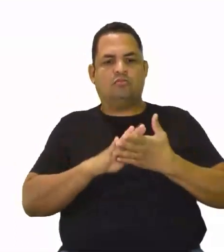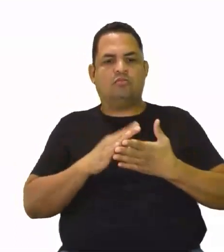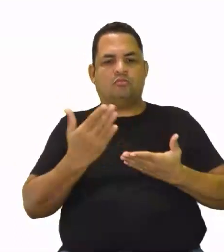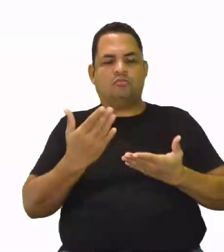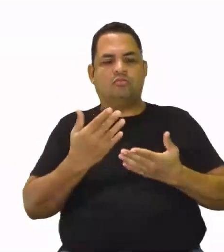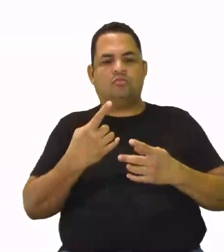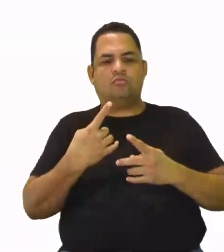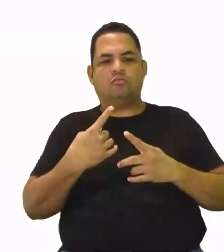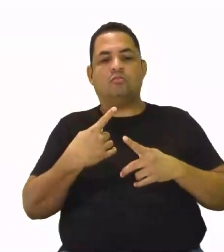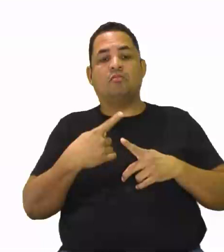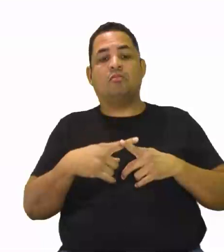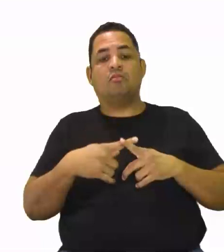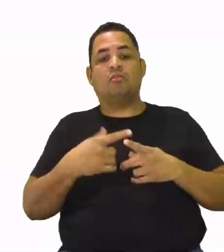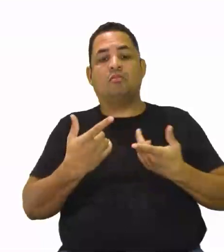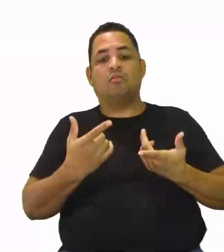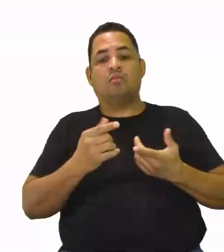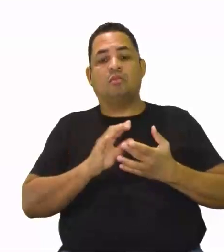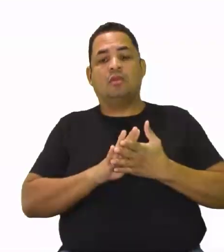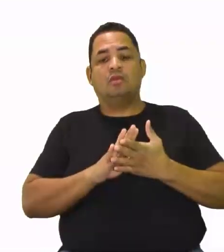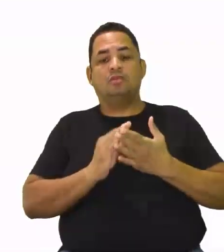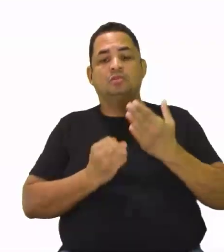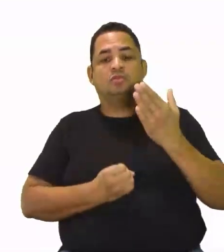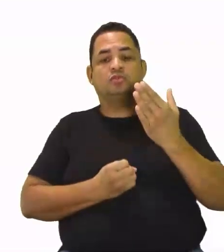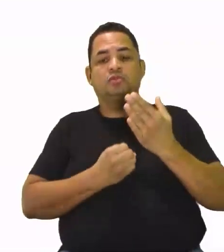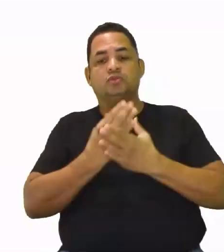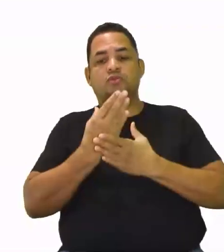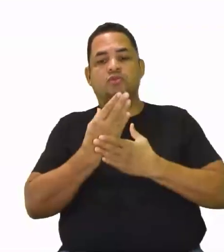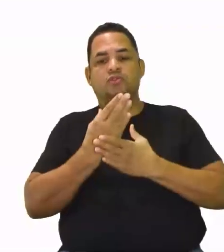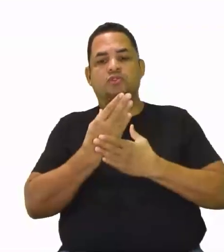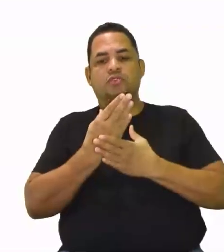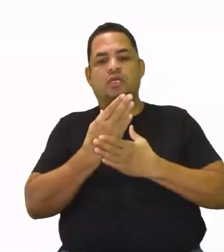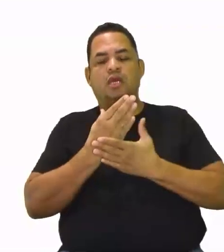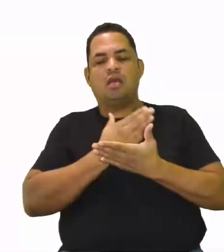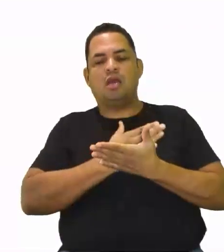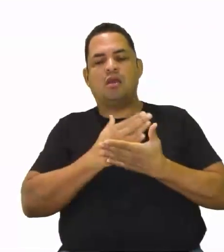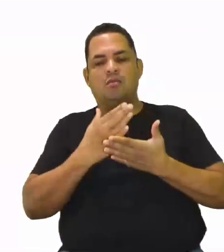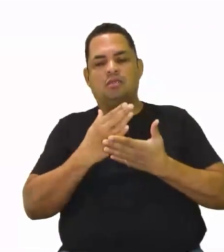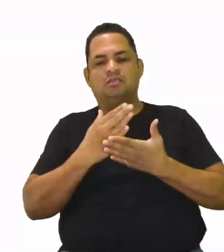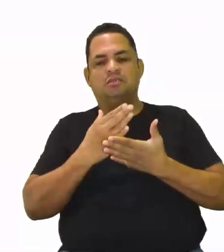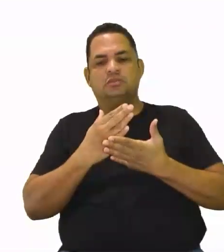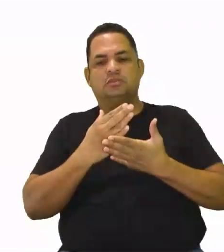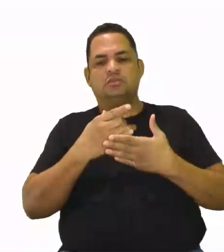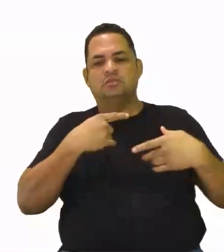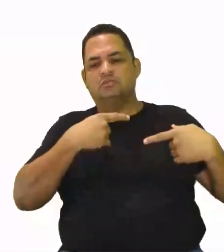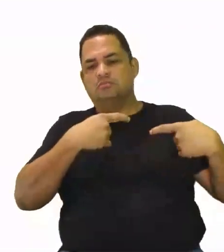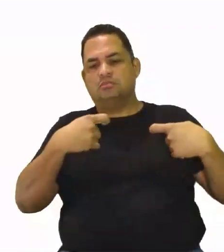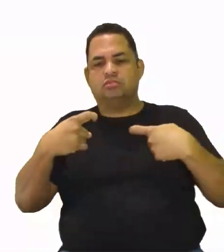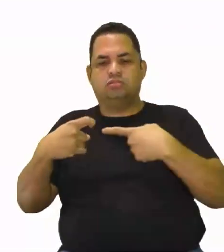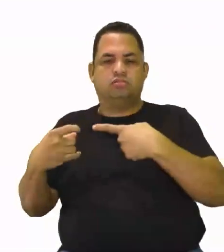porque já se delineava o quadro de Segunda Guerra Mundial.